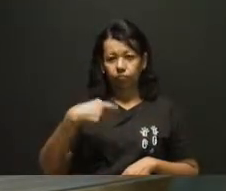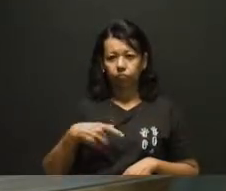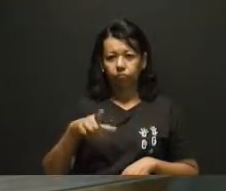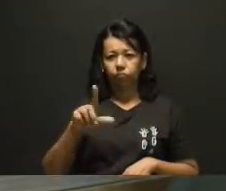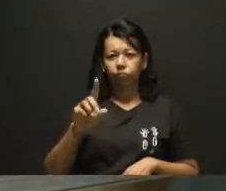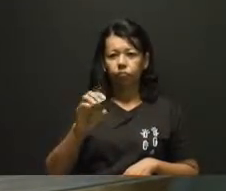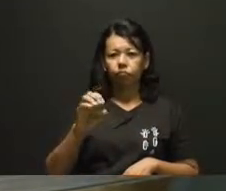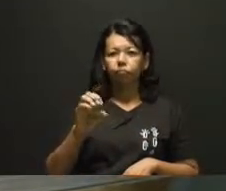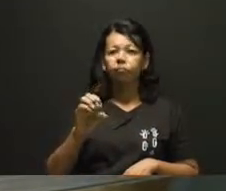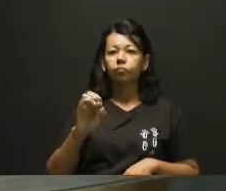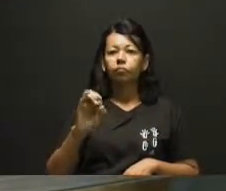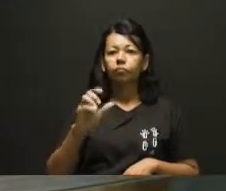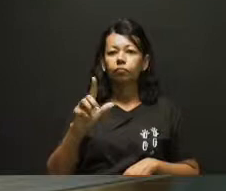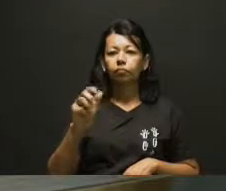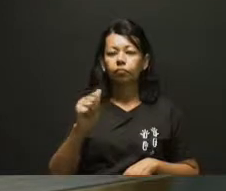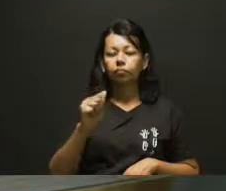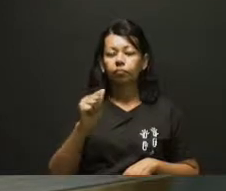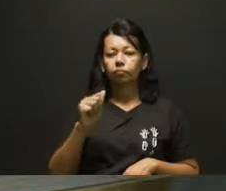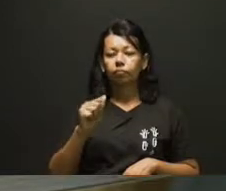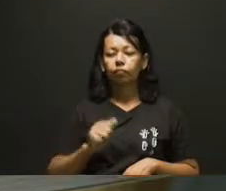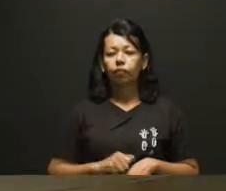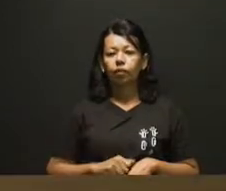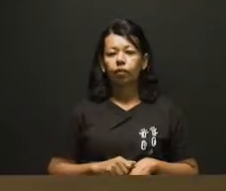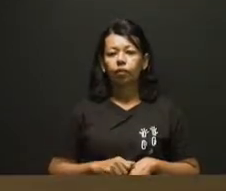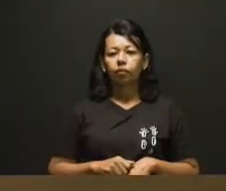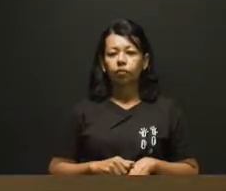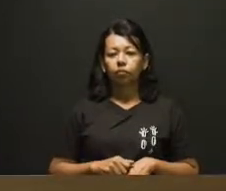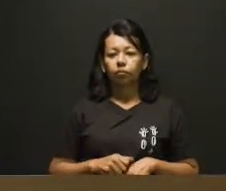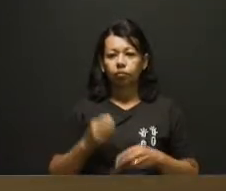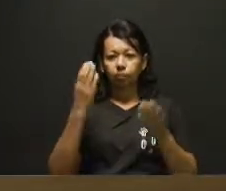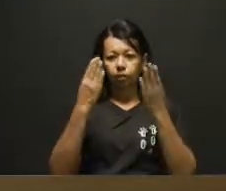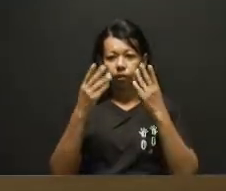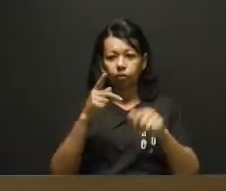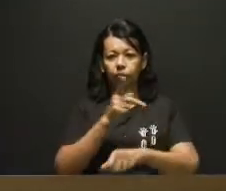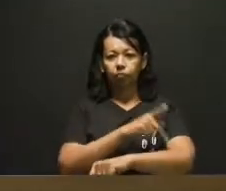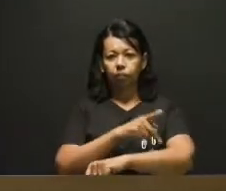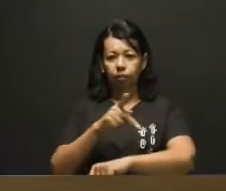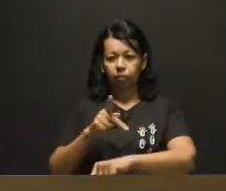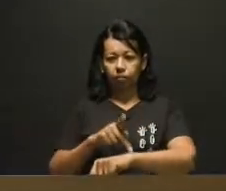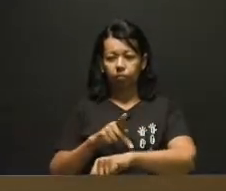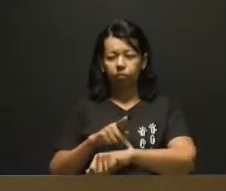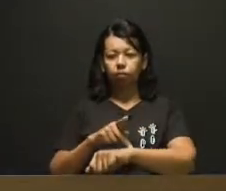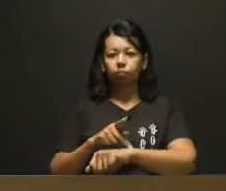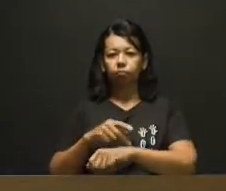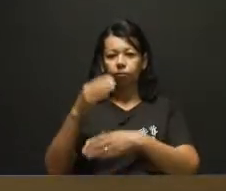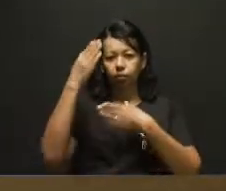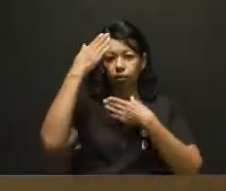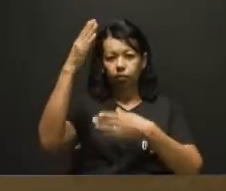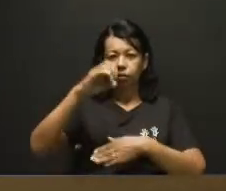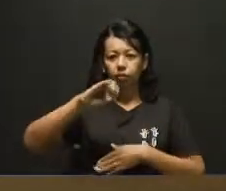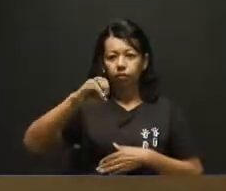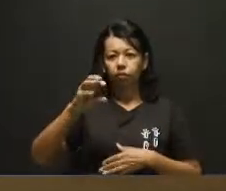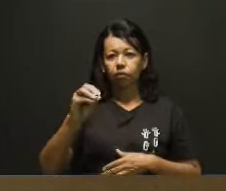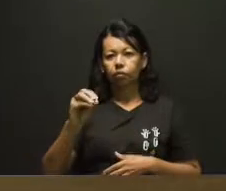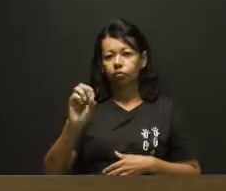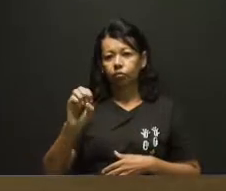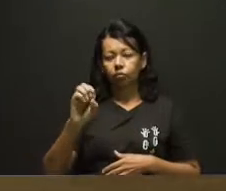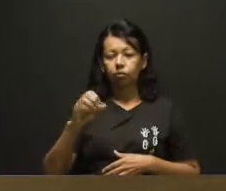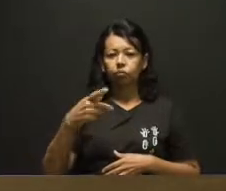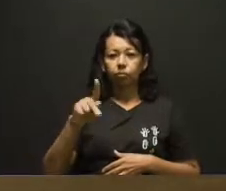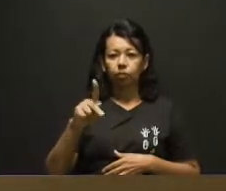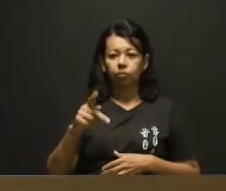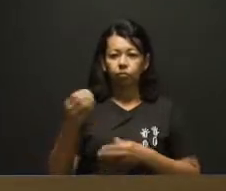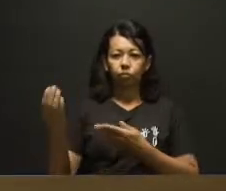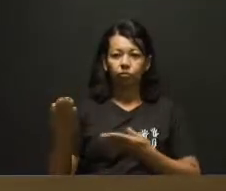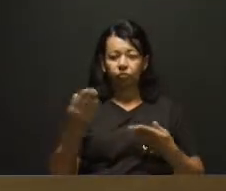pedagoga e pedagoga eu vim hoje aqui agradeço a josi pelo convite eu vou falar muito